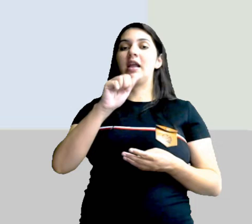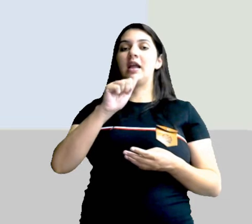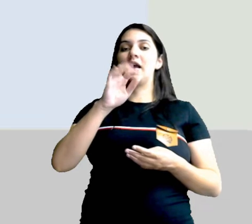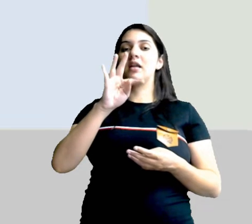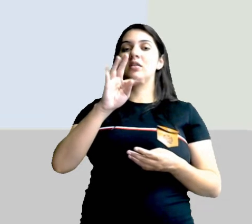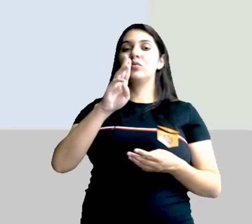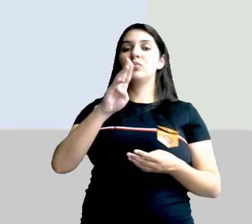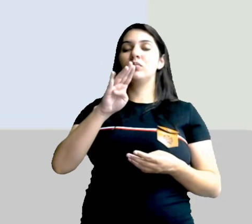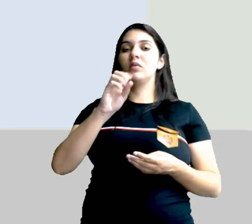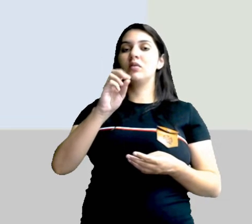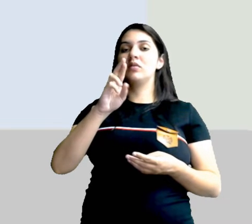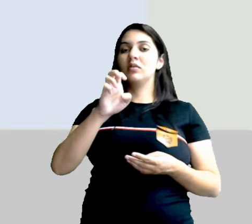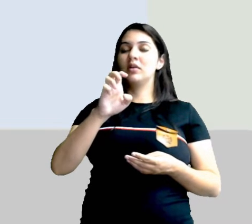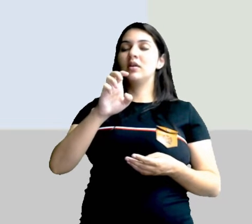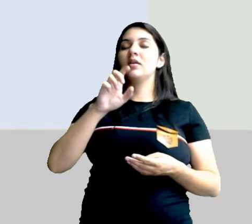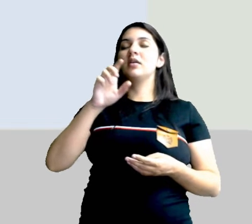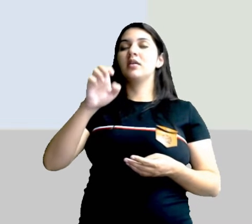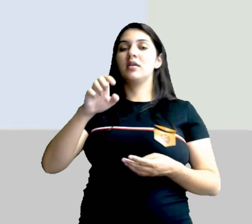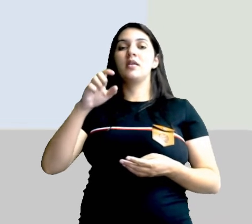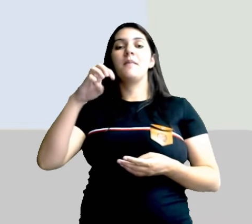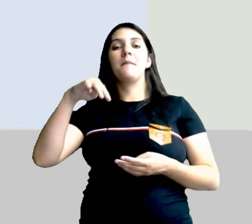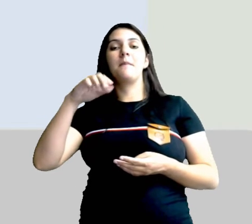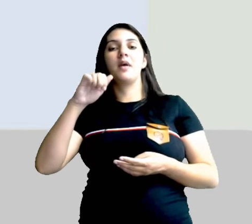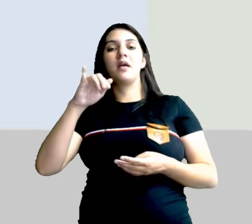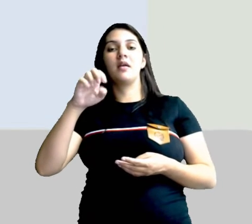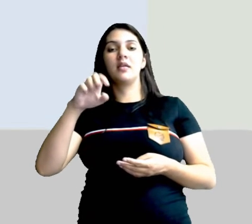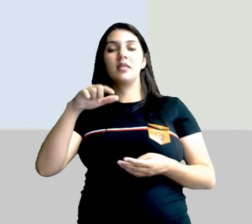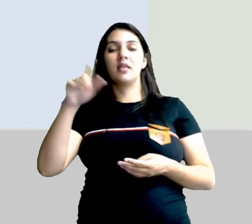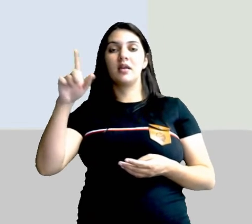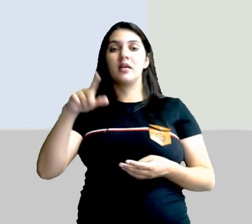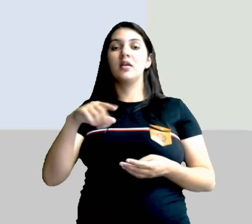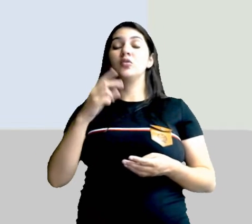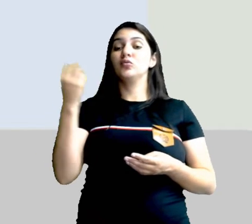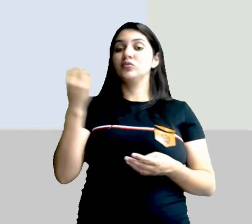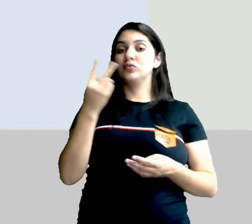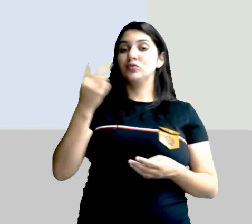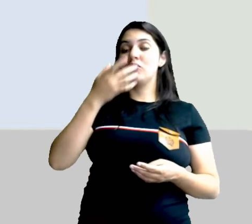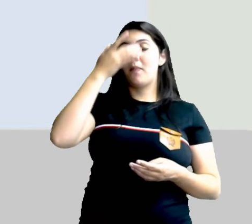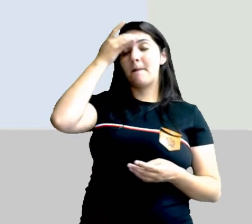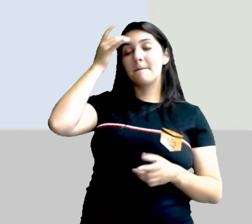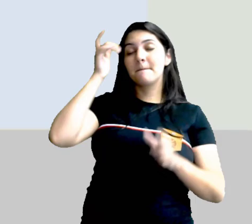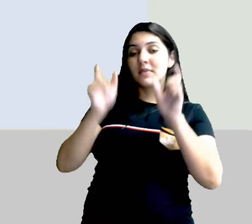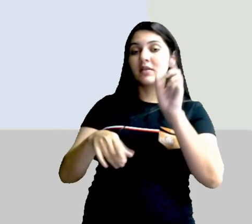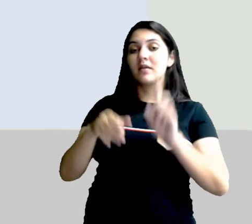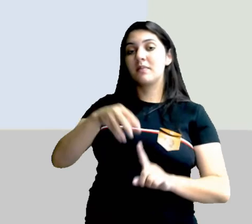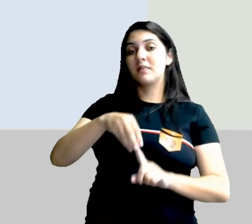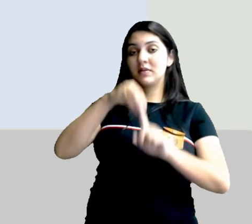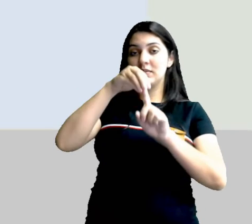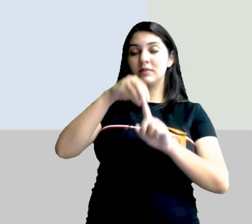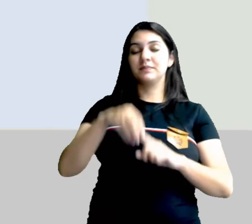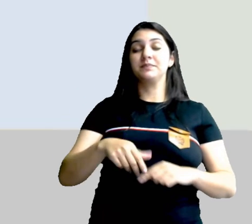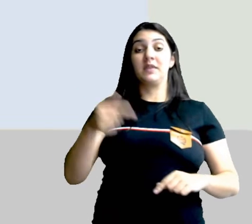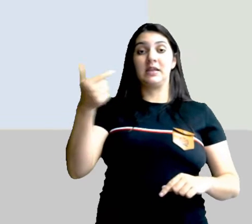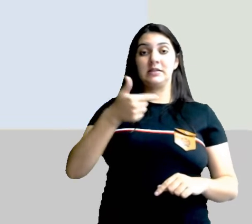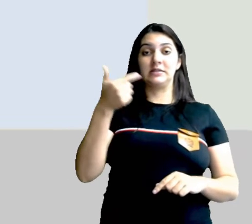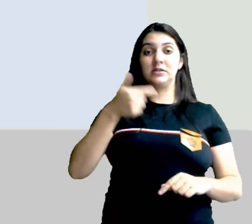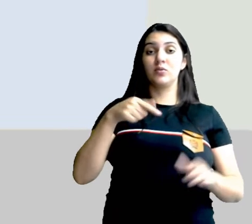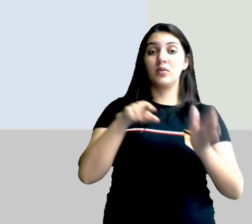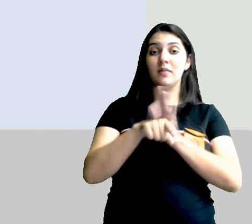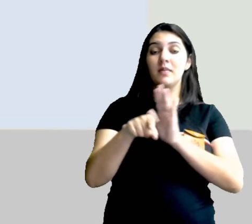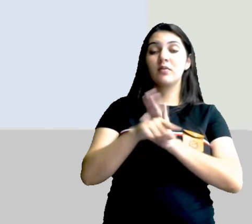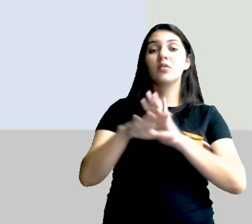Catuboré e Mainá. São os dois personagens principais do nosso texto. Segunda pergunta. Qual